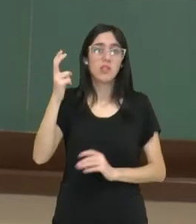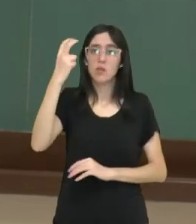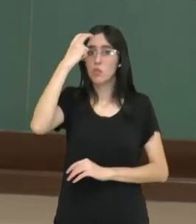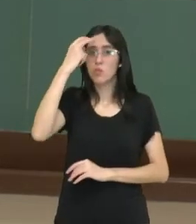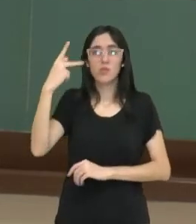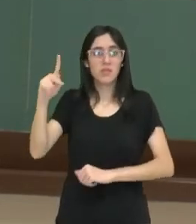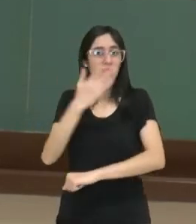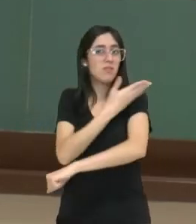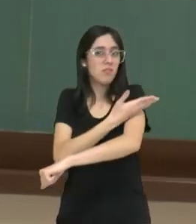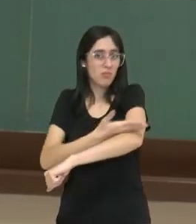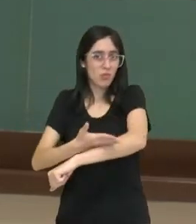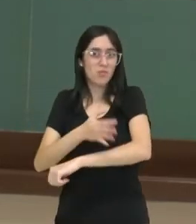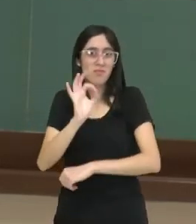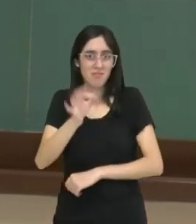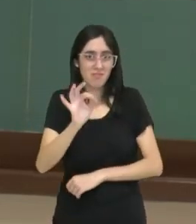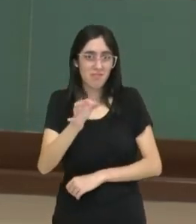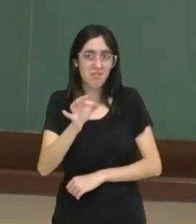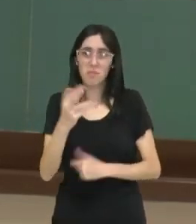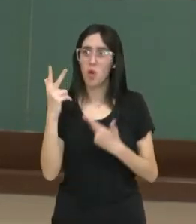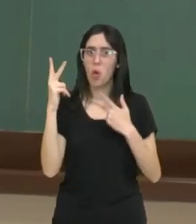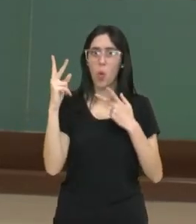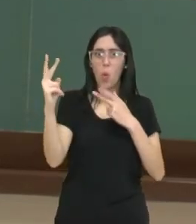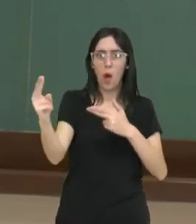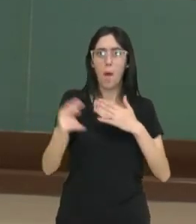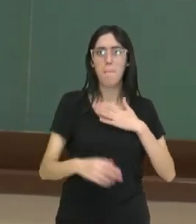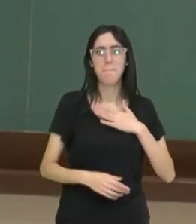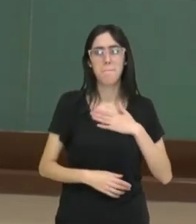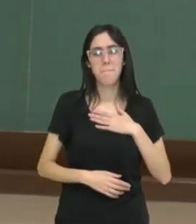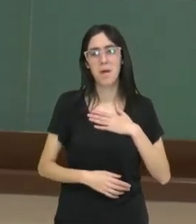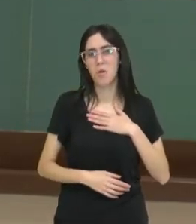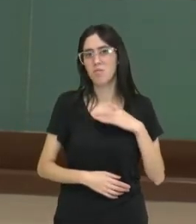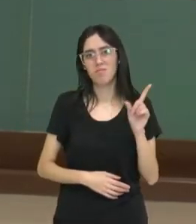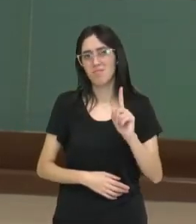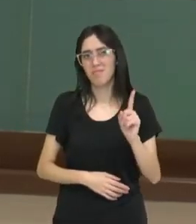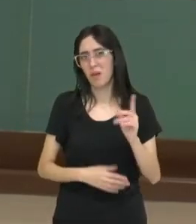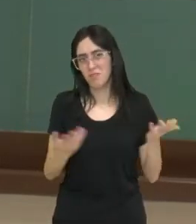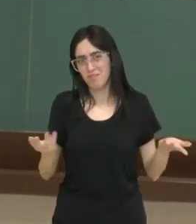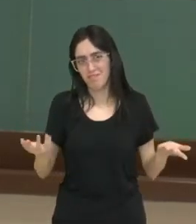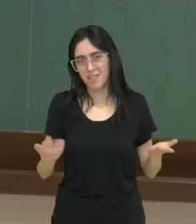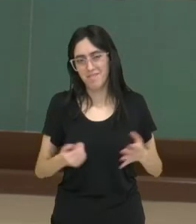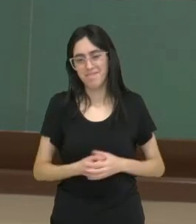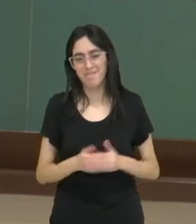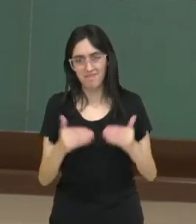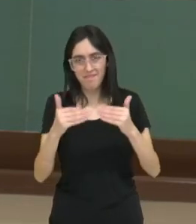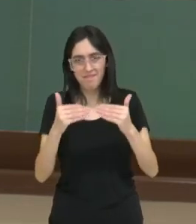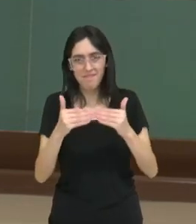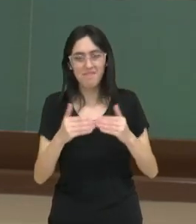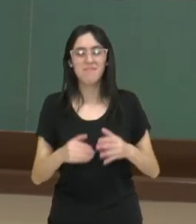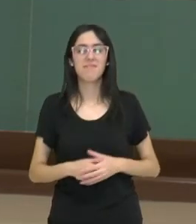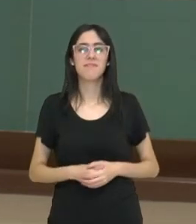modo de ser, que provavelmente não vai ser igual ao país que nós vivemos. ¿De acuerdo?